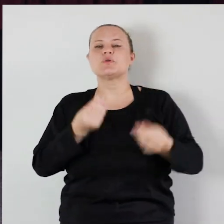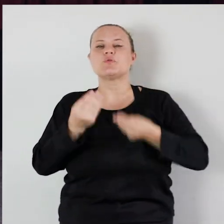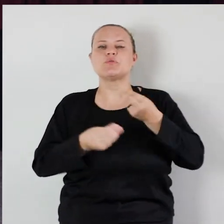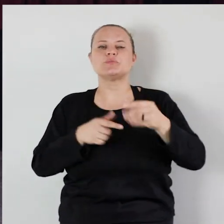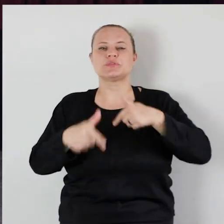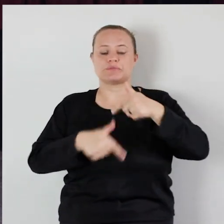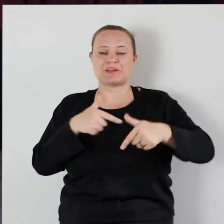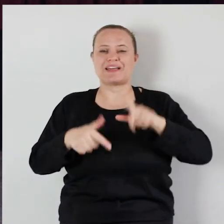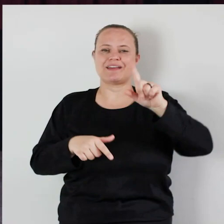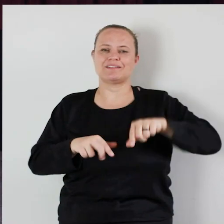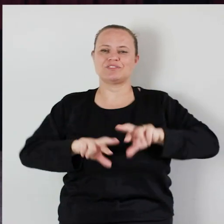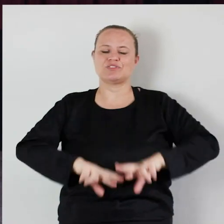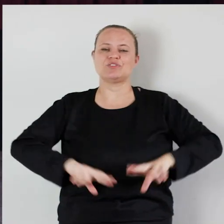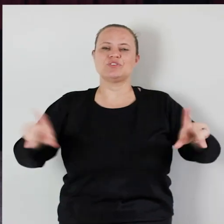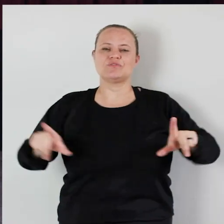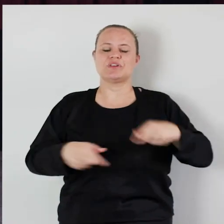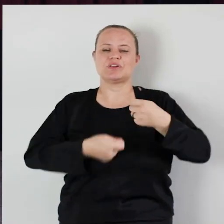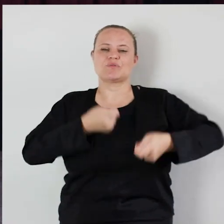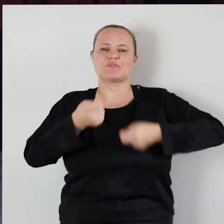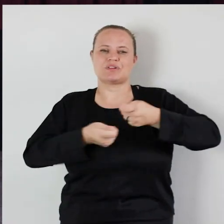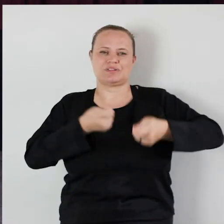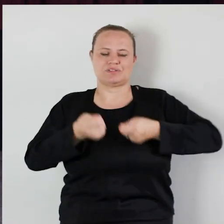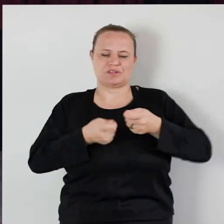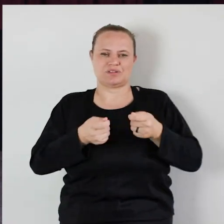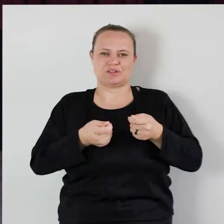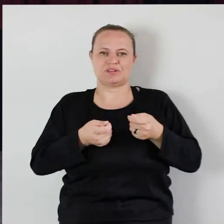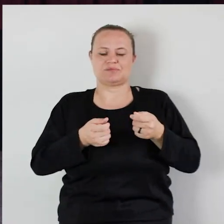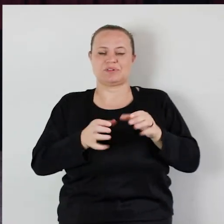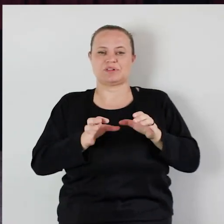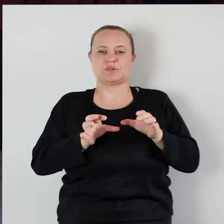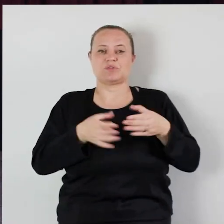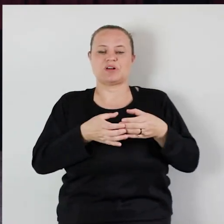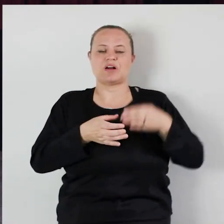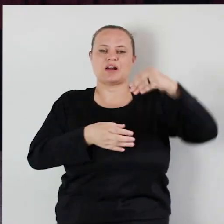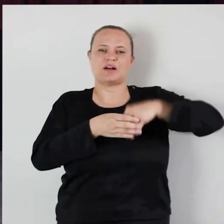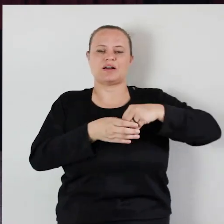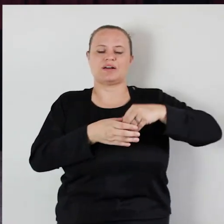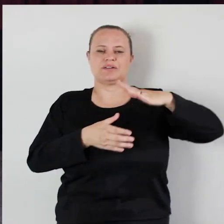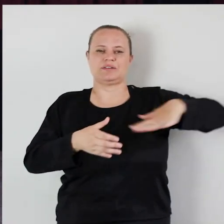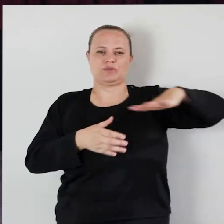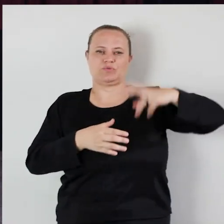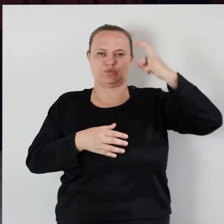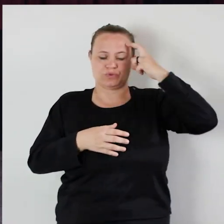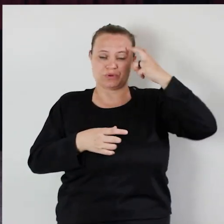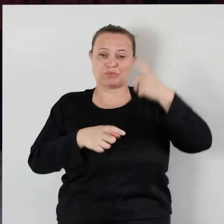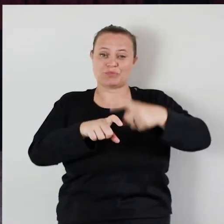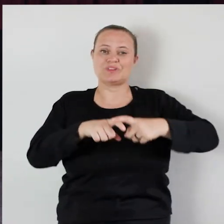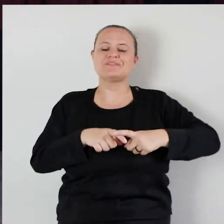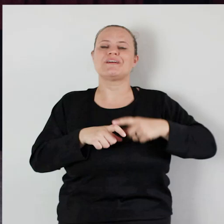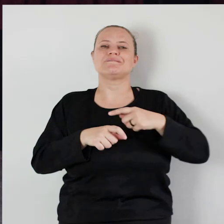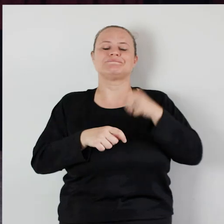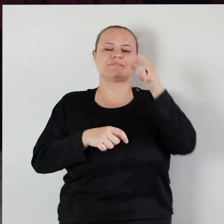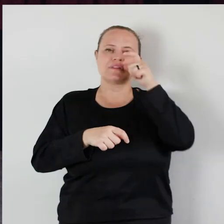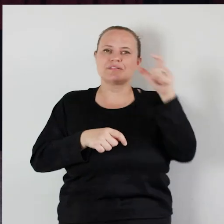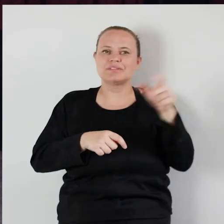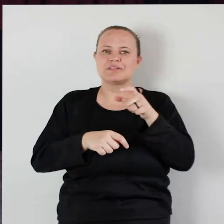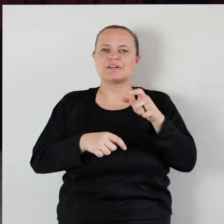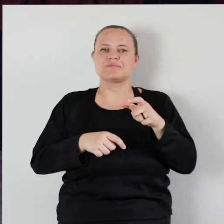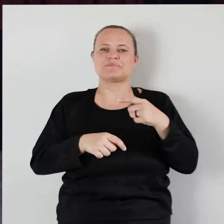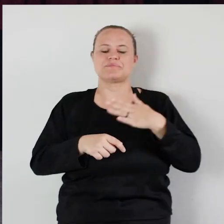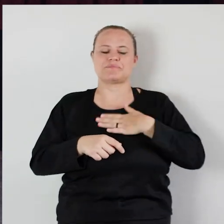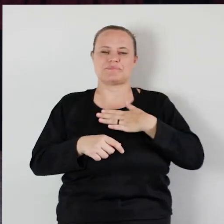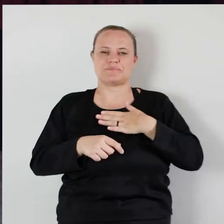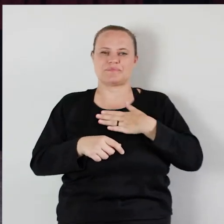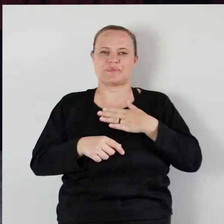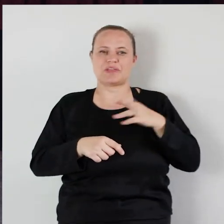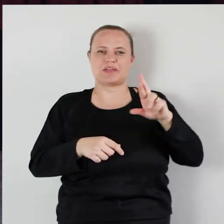bastante intenso, previsibilidade de rotinas de trabalho. Isso é muito o contrário do que são as organizações culturais. Então,